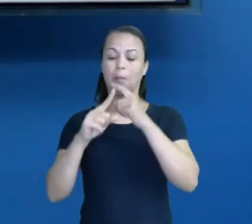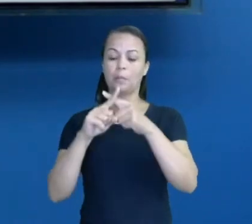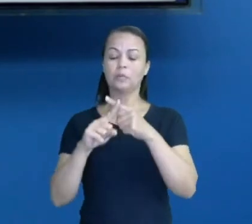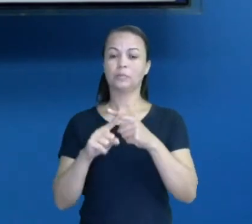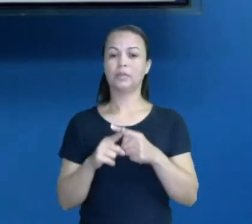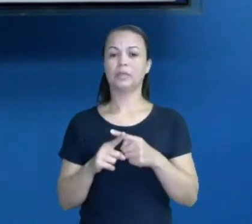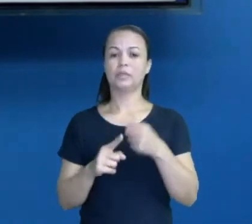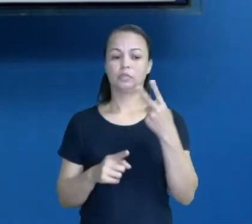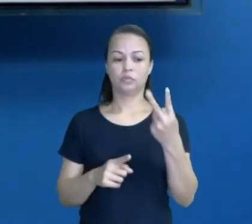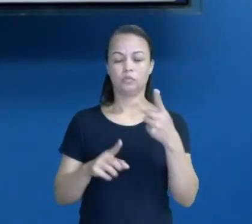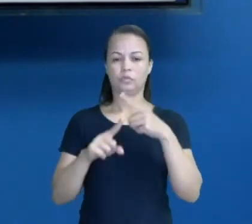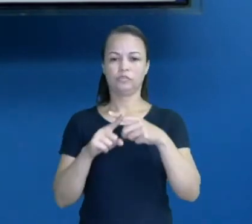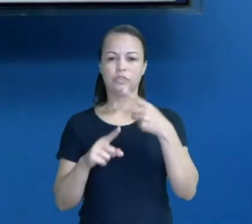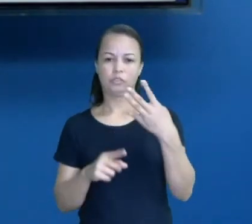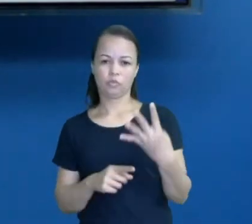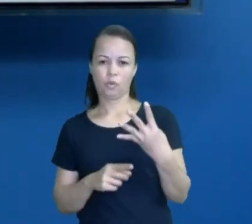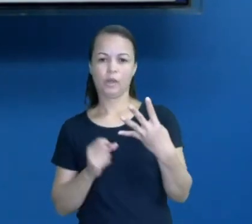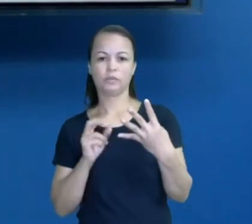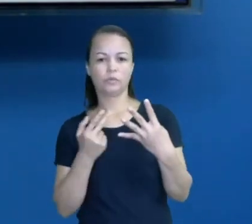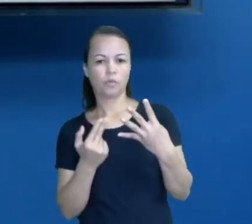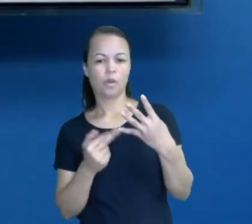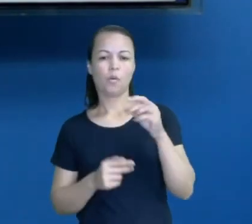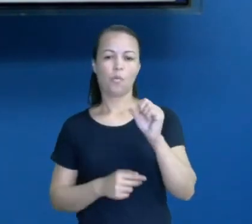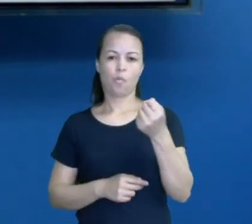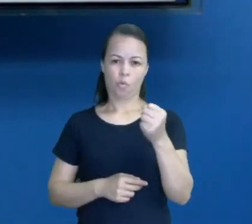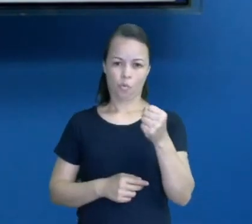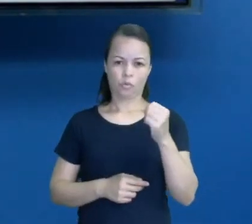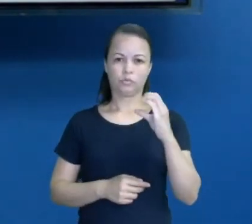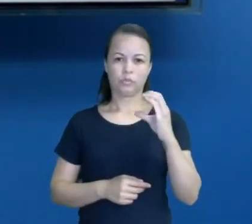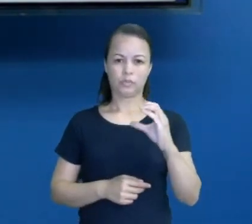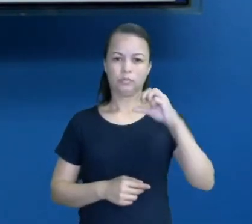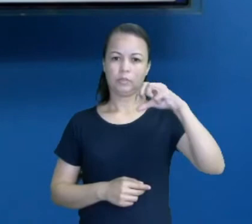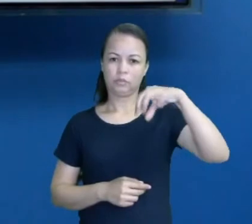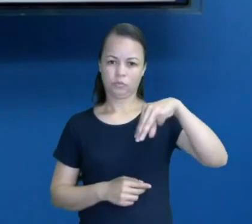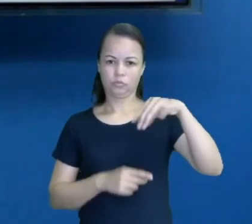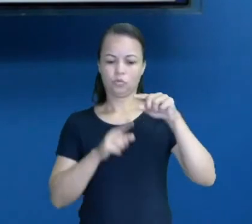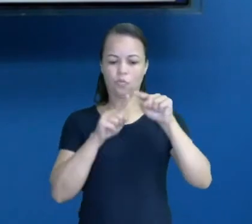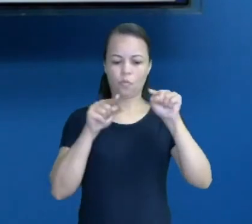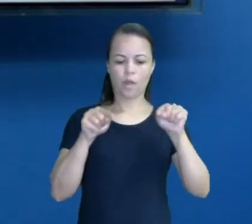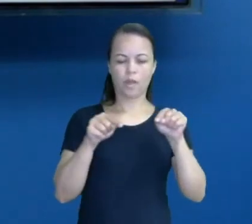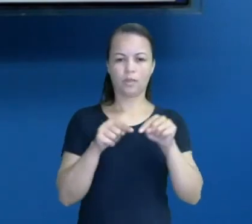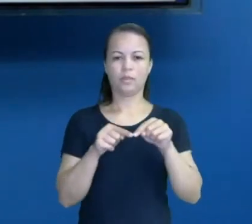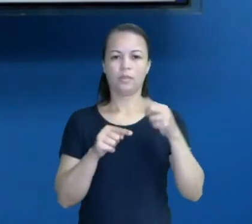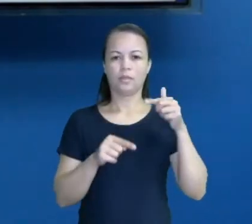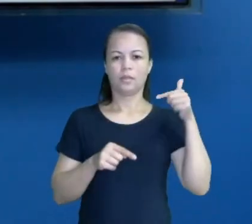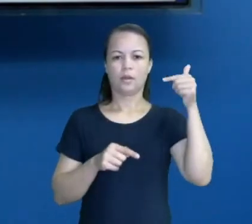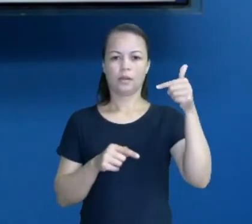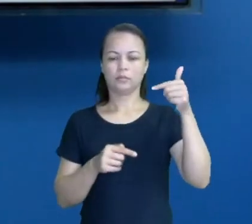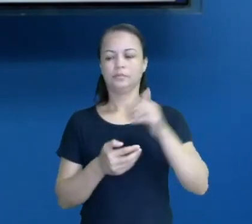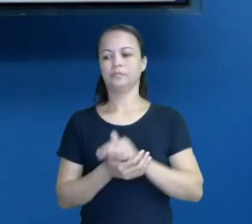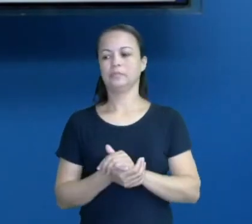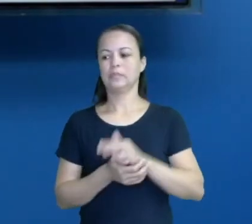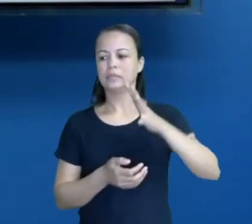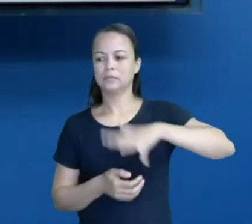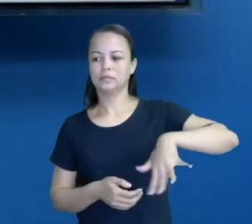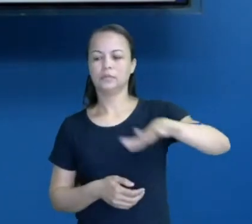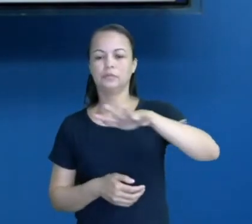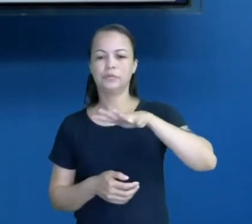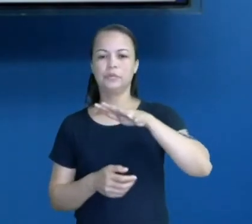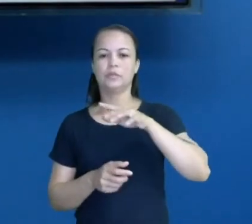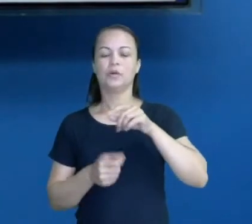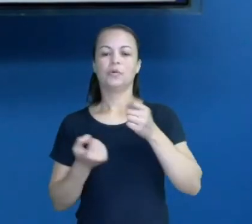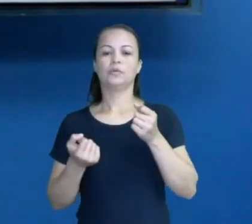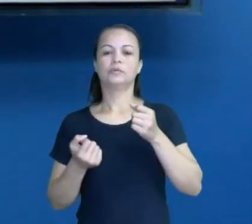Multiplicando 2 vezes 4 vai dar 8 centímetros quadrados. Essa é a resolução da área da